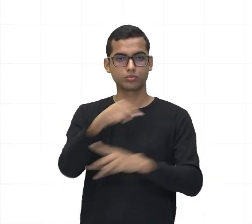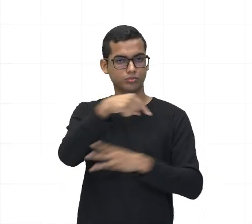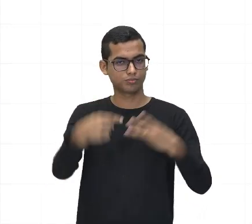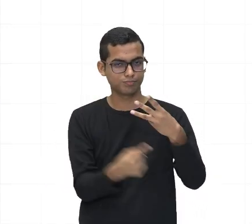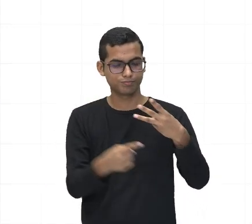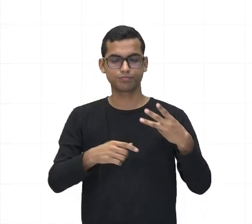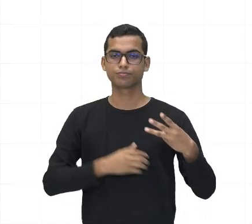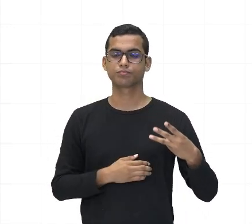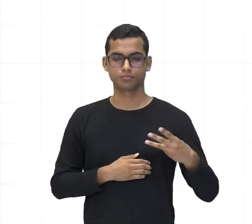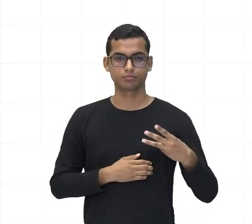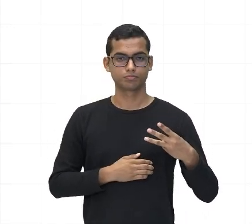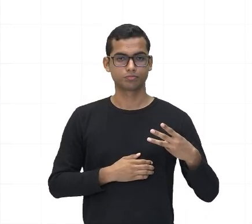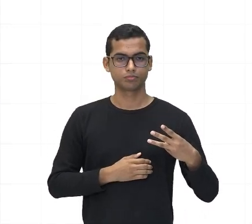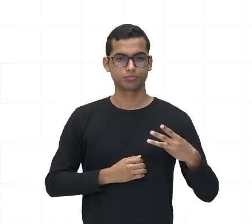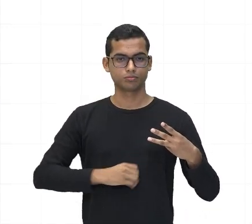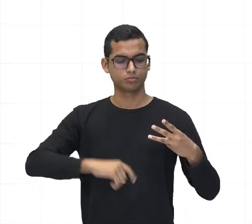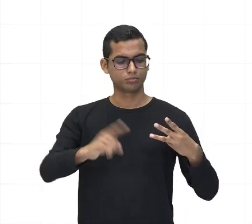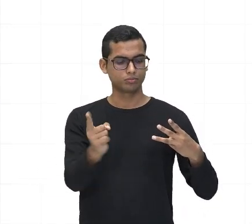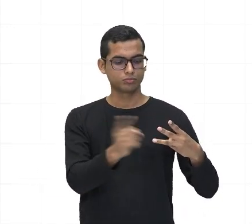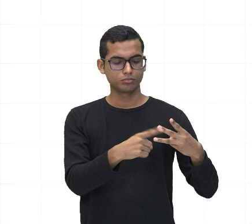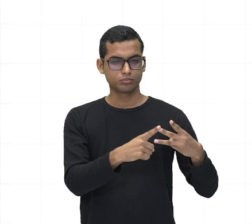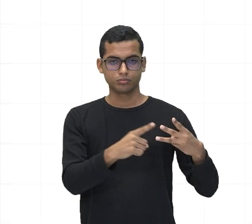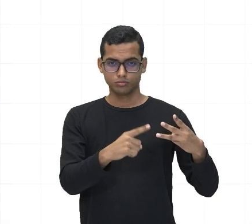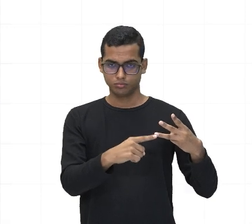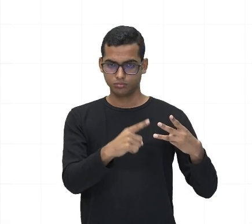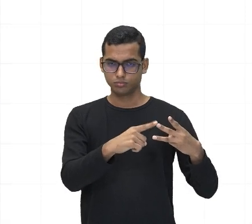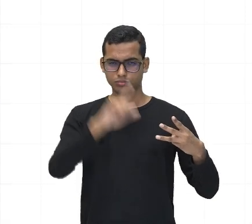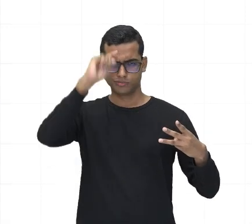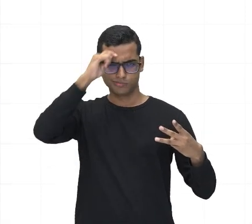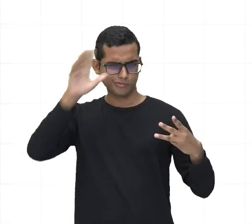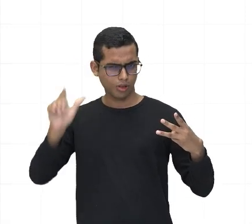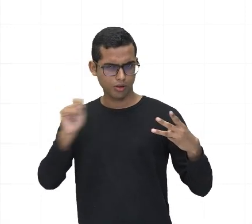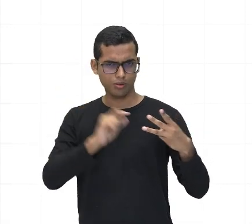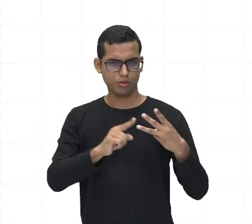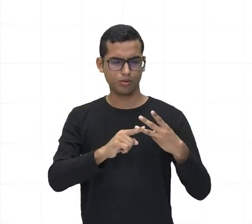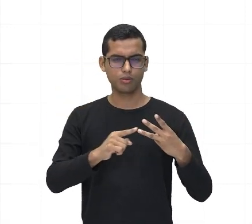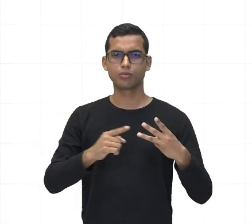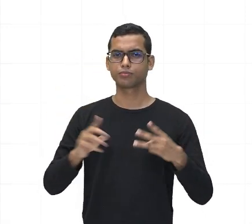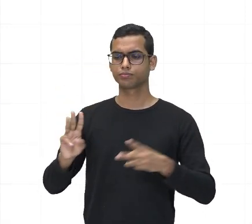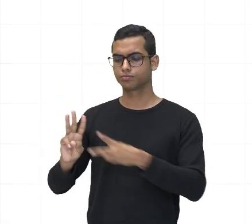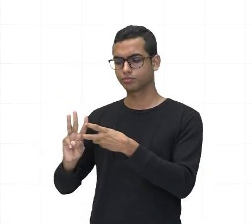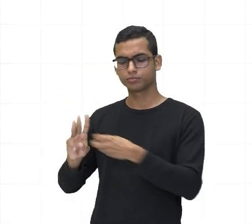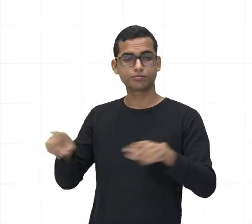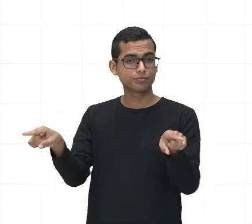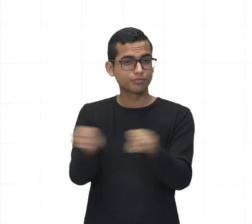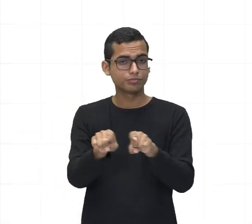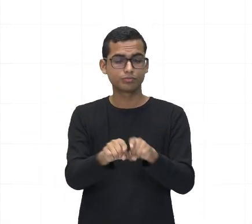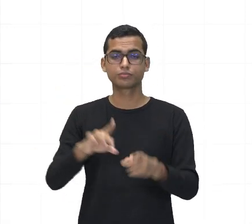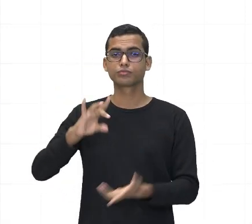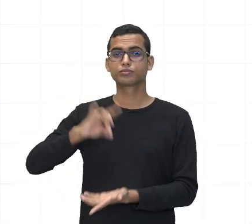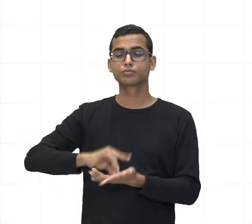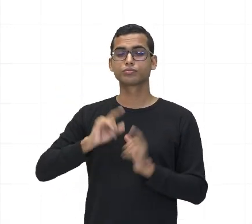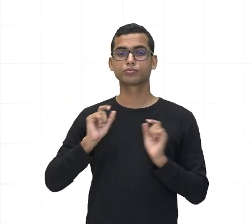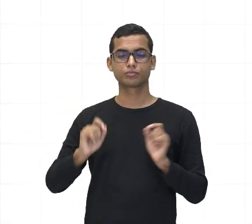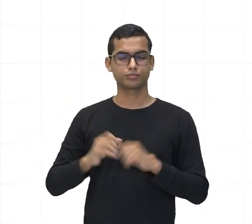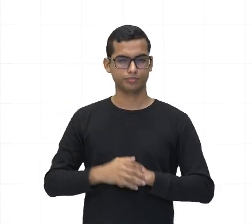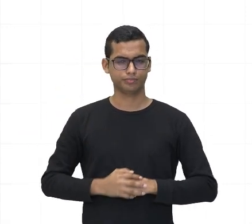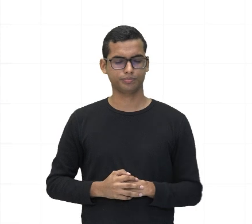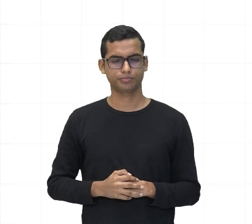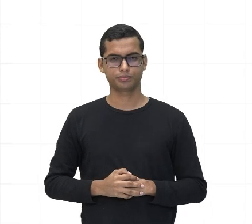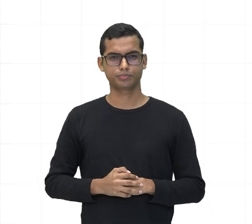essas duas religiões, de matriz africana e de matriz indígena, possuem uma importante